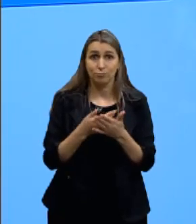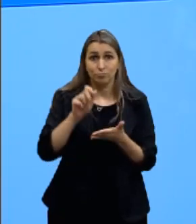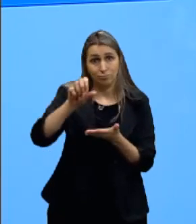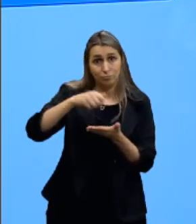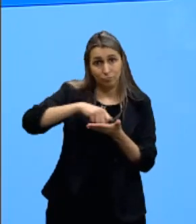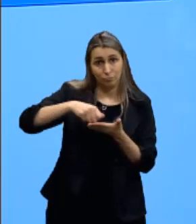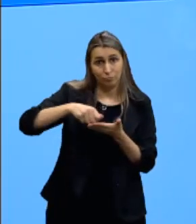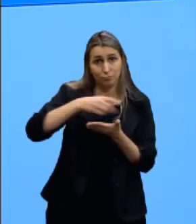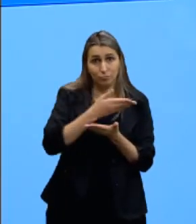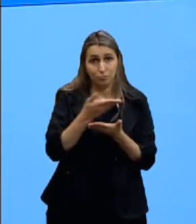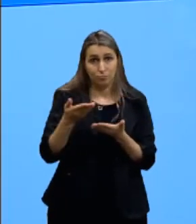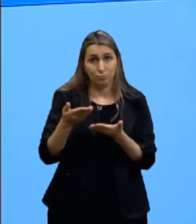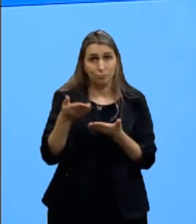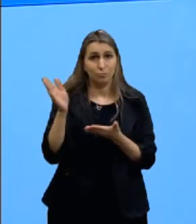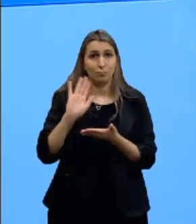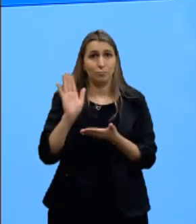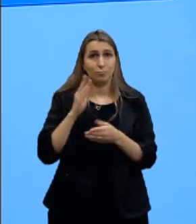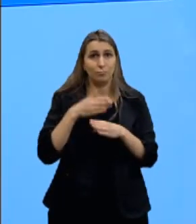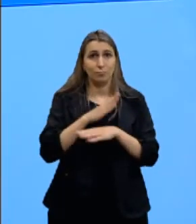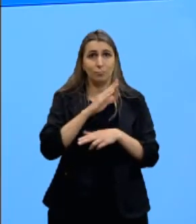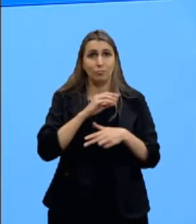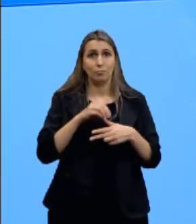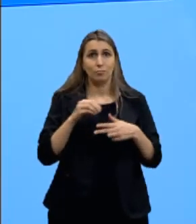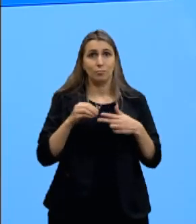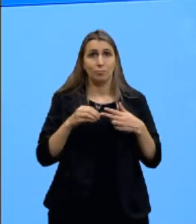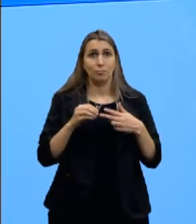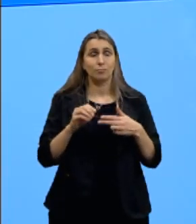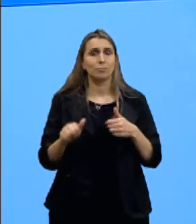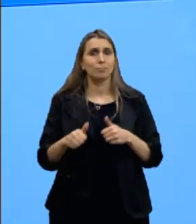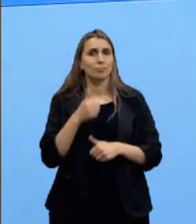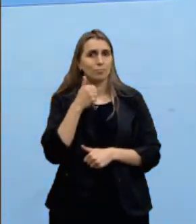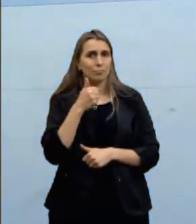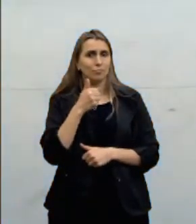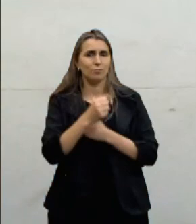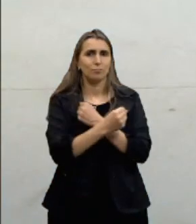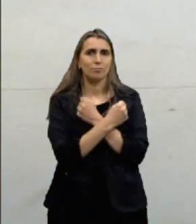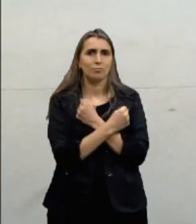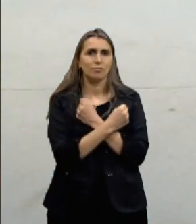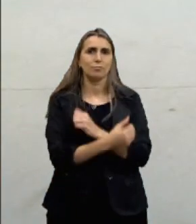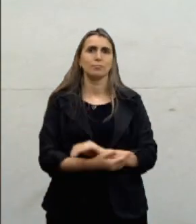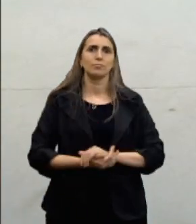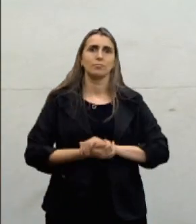aí fazendo as anotações de vocês partiu passar valeu abraço